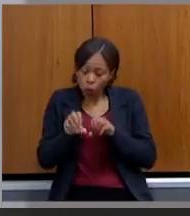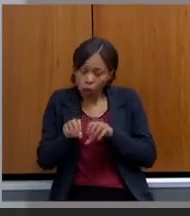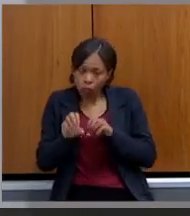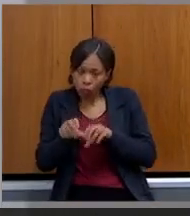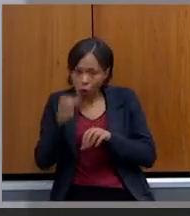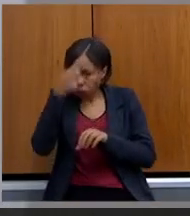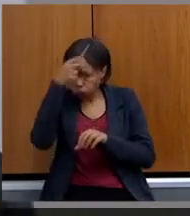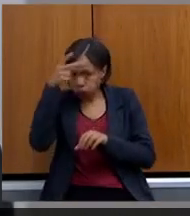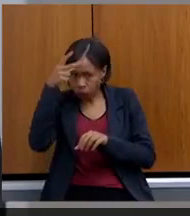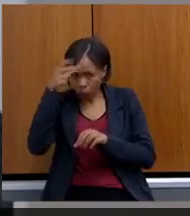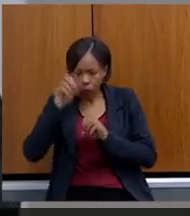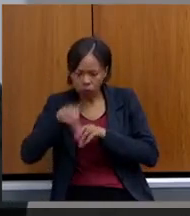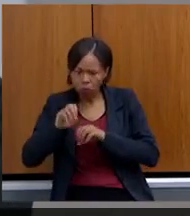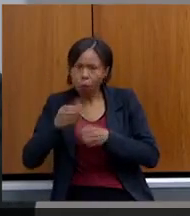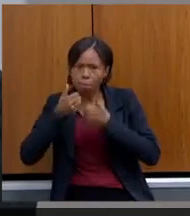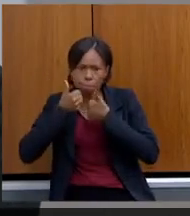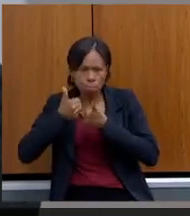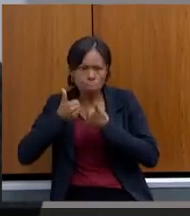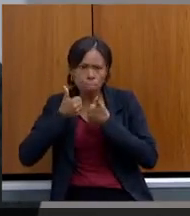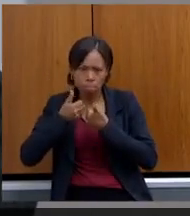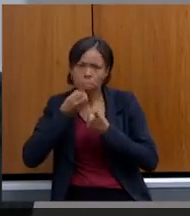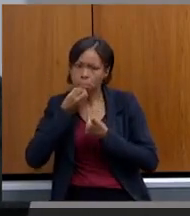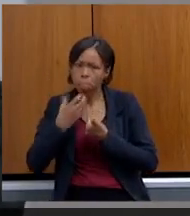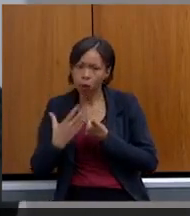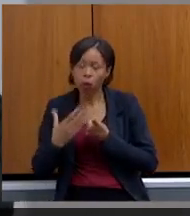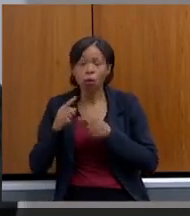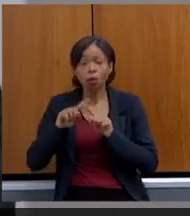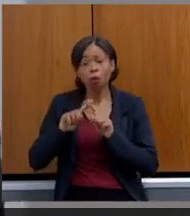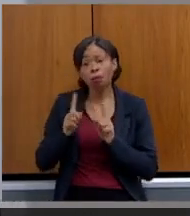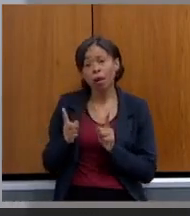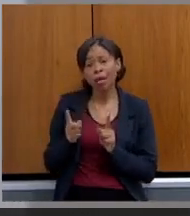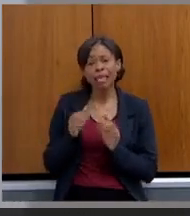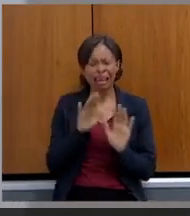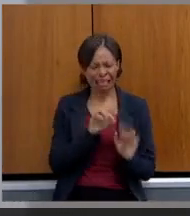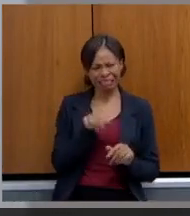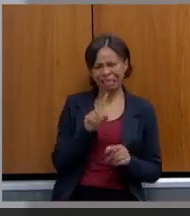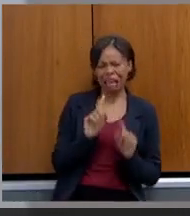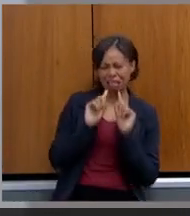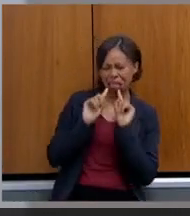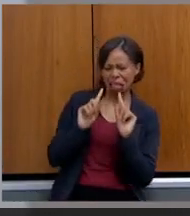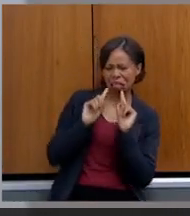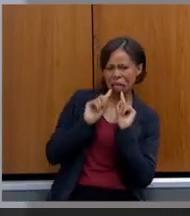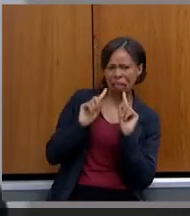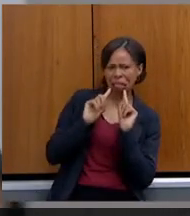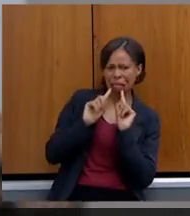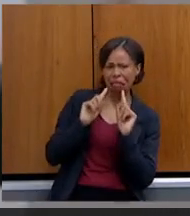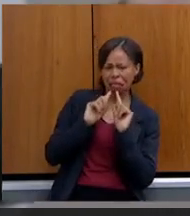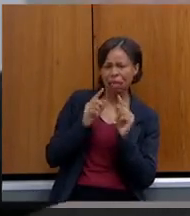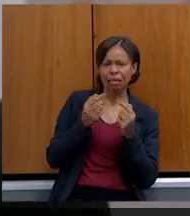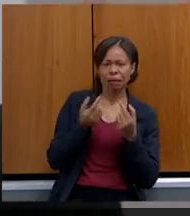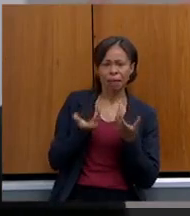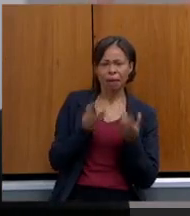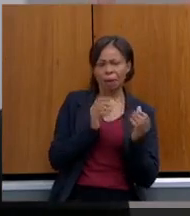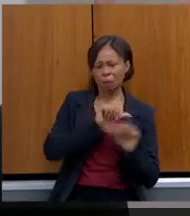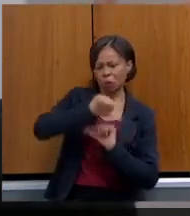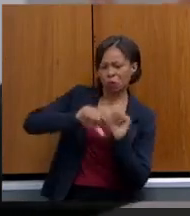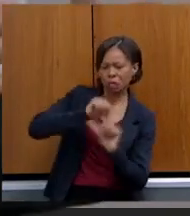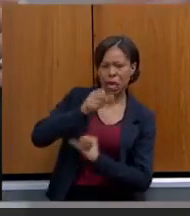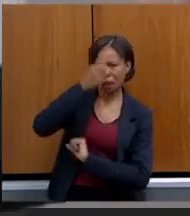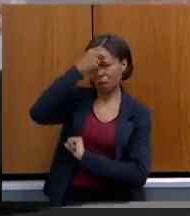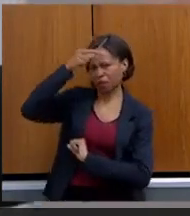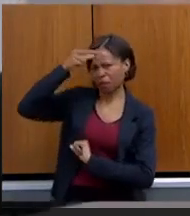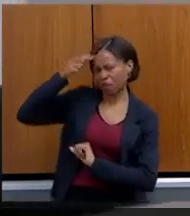Municipal de Educação Municipal E aí na hora que fala assim sua compra muito passação sou contra Porque então tem que acabar com